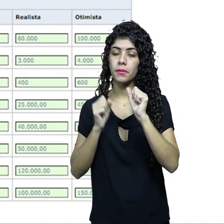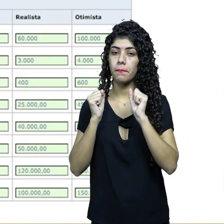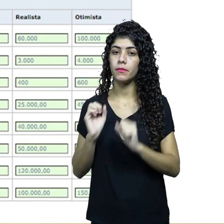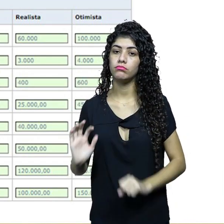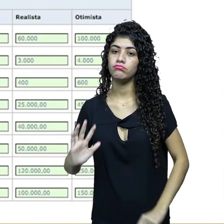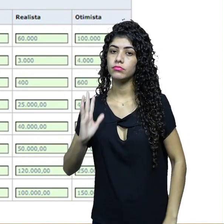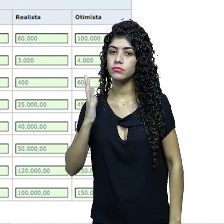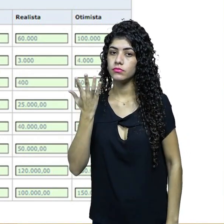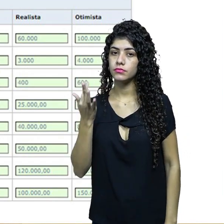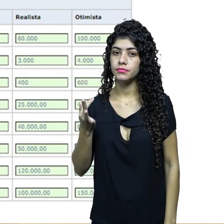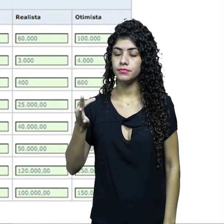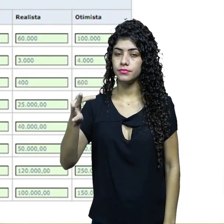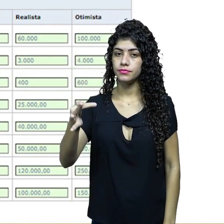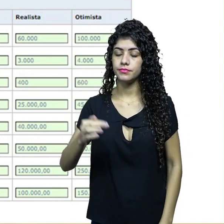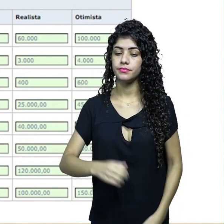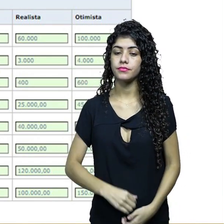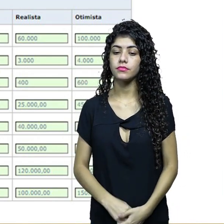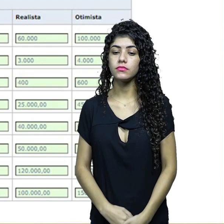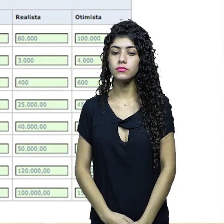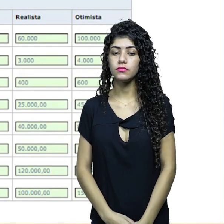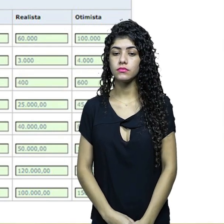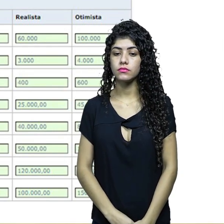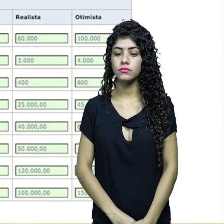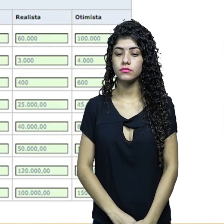poderia acontecer com o seu projeto.